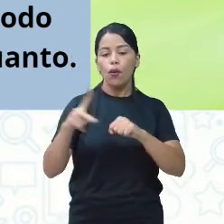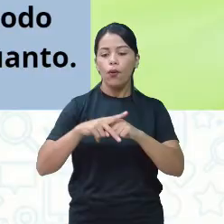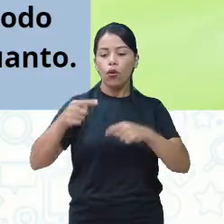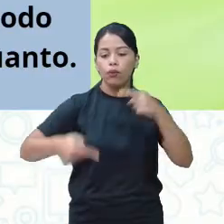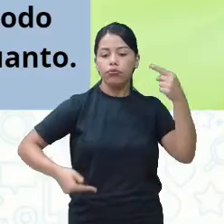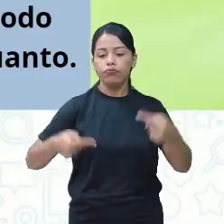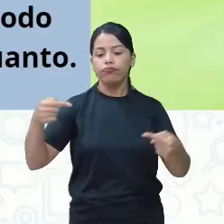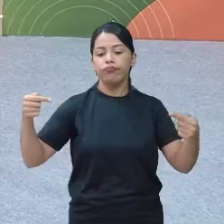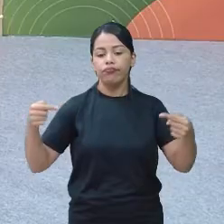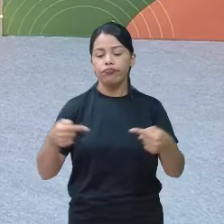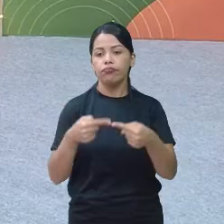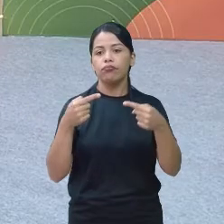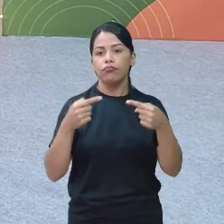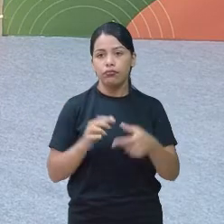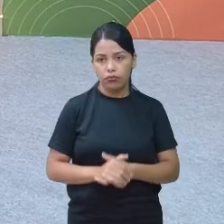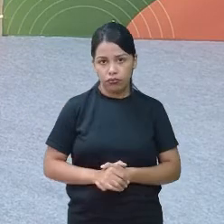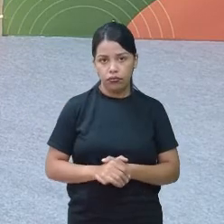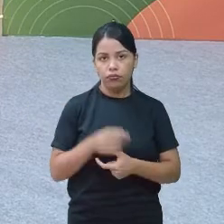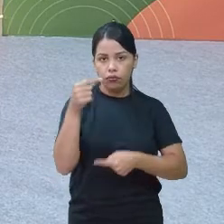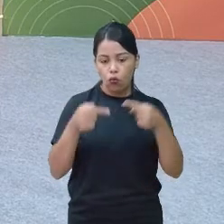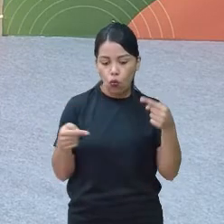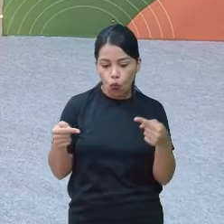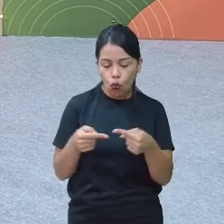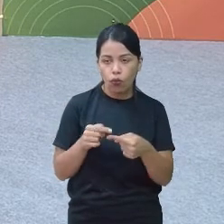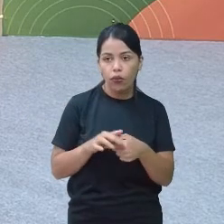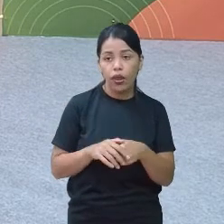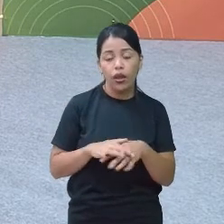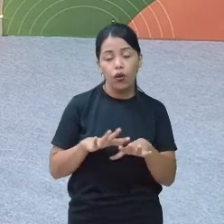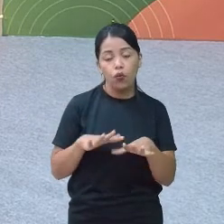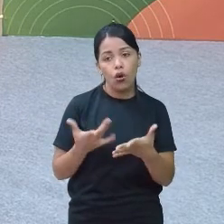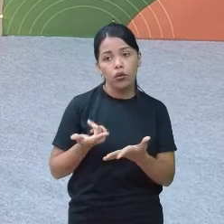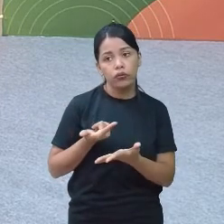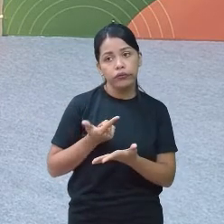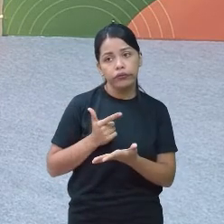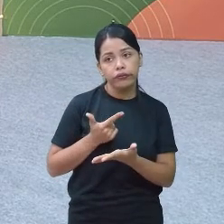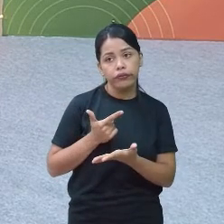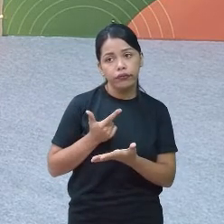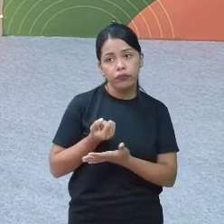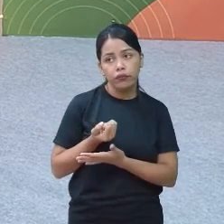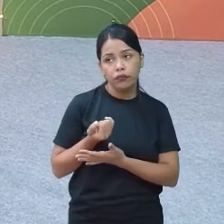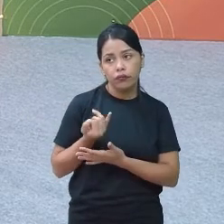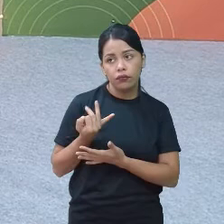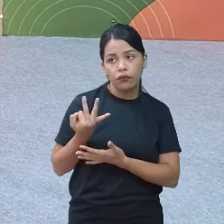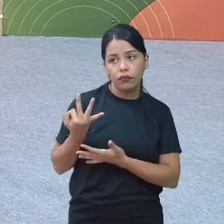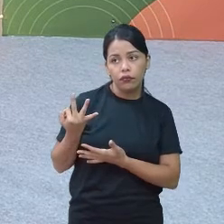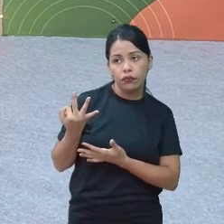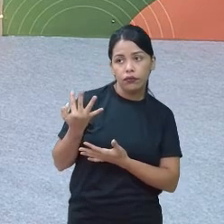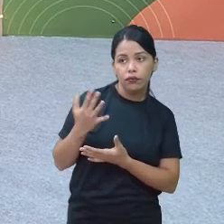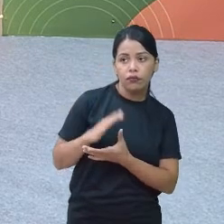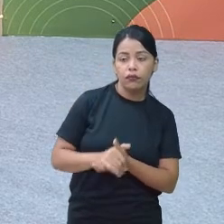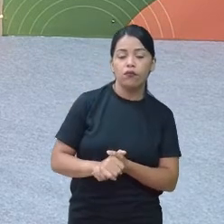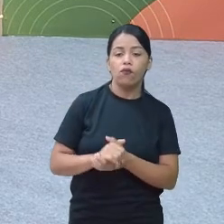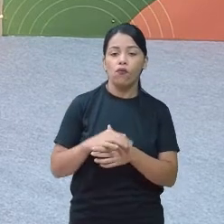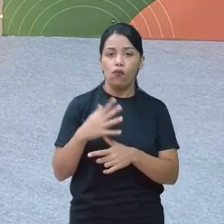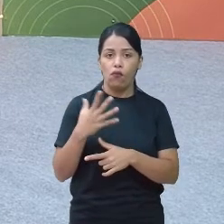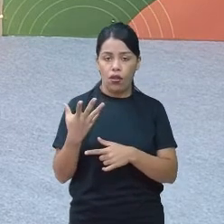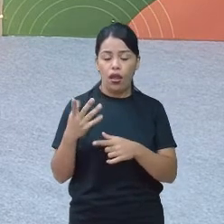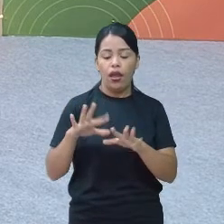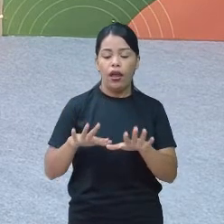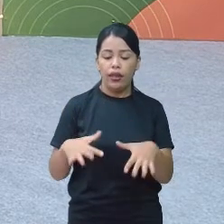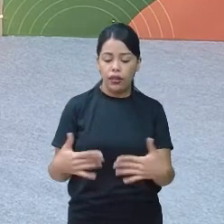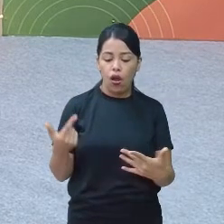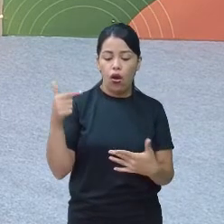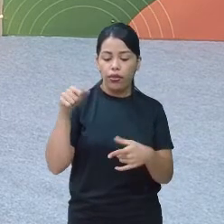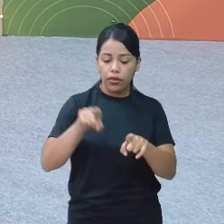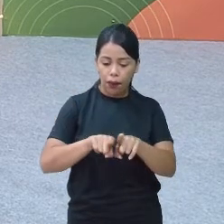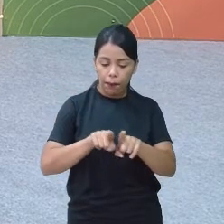todo, que é quando eu não sei a quantidade, eu não sei quem está falando, então eu uso aí o pronome indefinido. E a gente tem